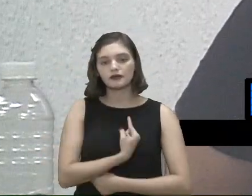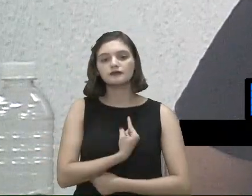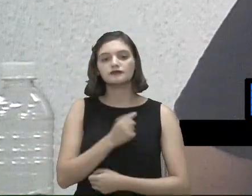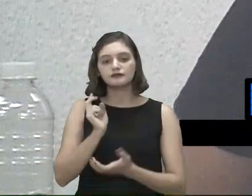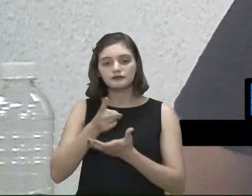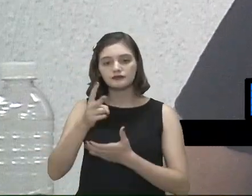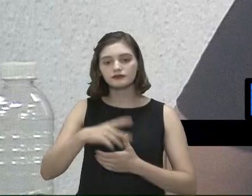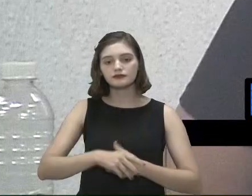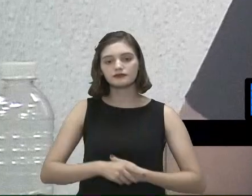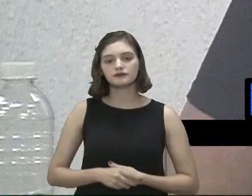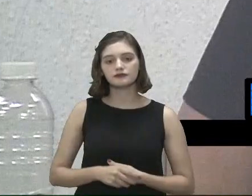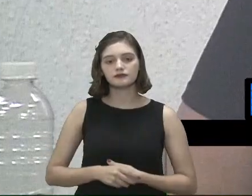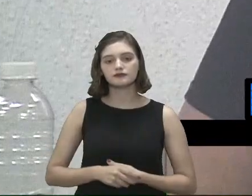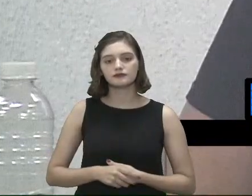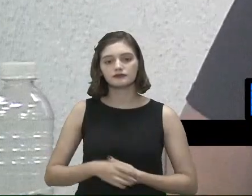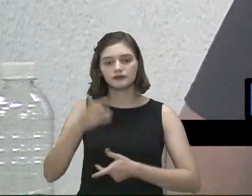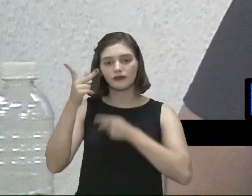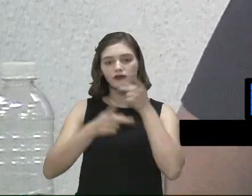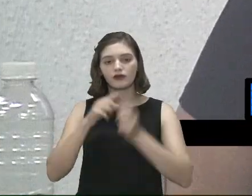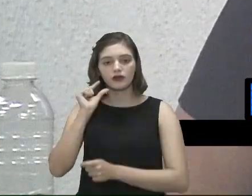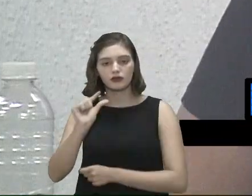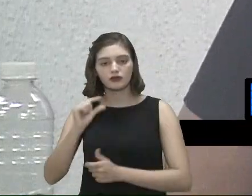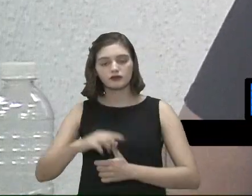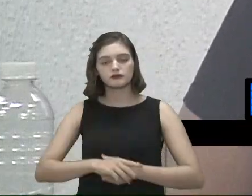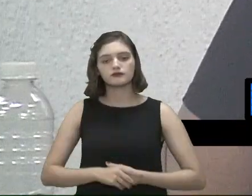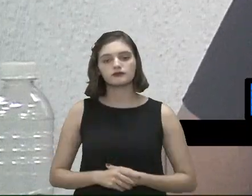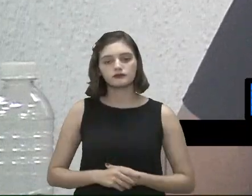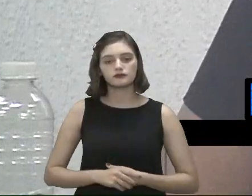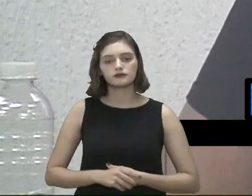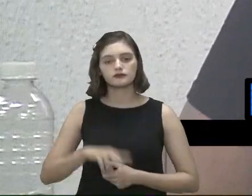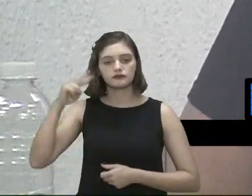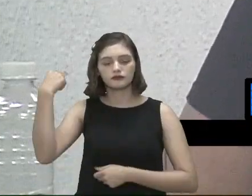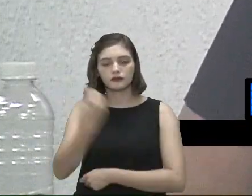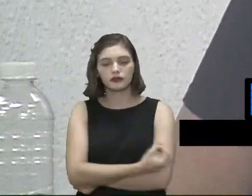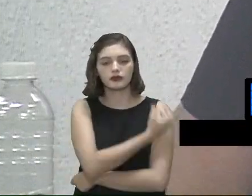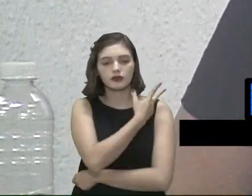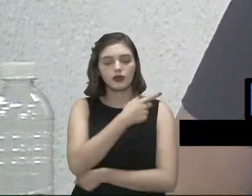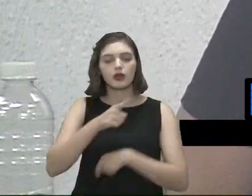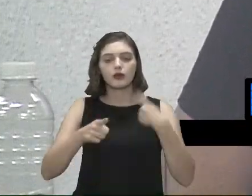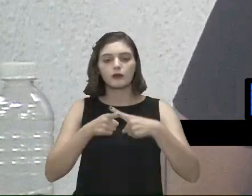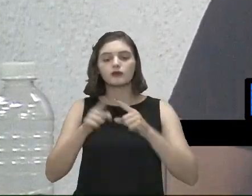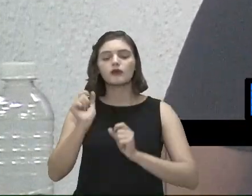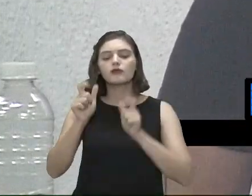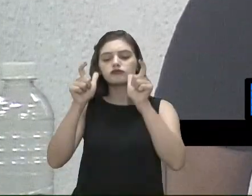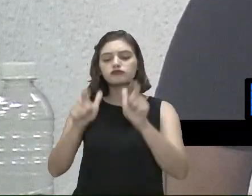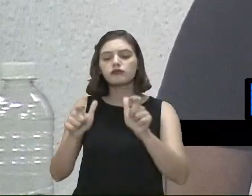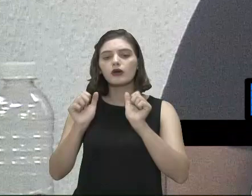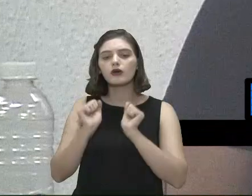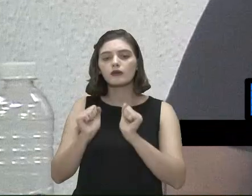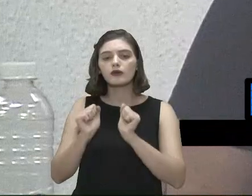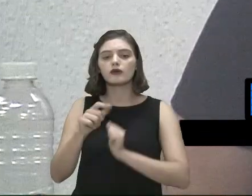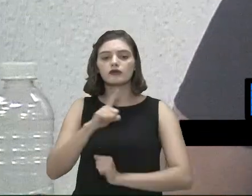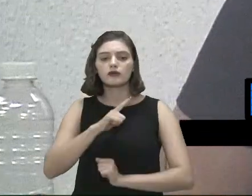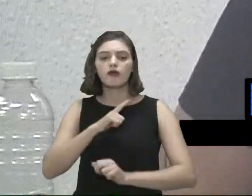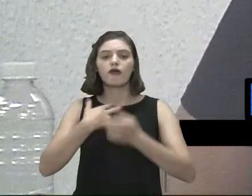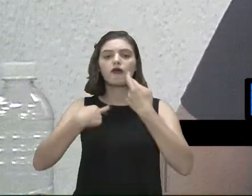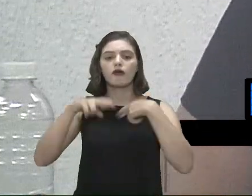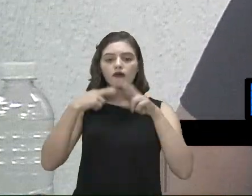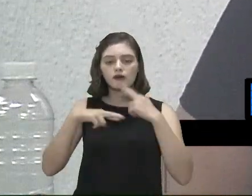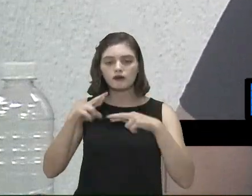sempre. E falando disso, de nós por nós, né, a vereadora Thalita perguntou onde e com quem, né, podem haver essas